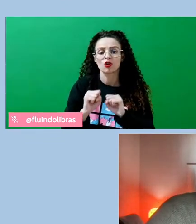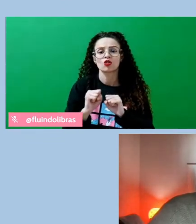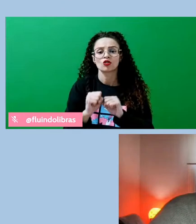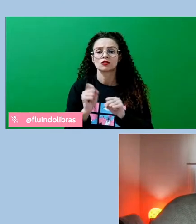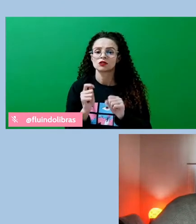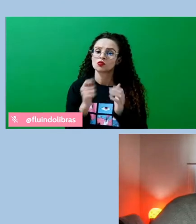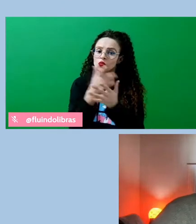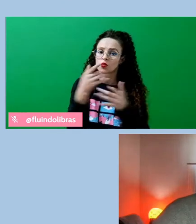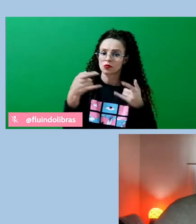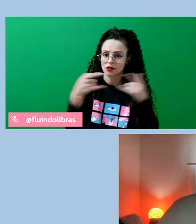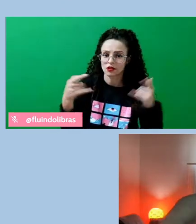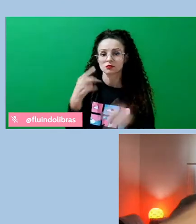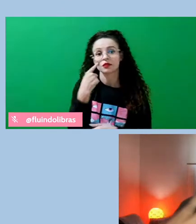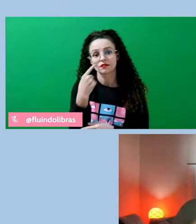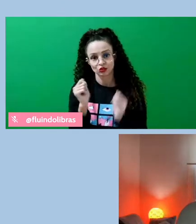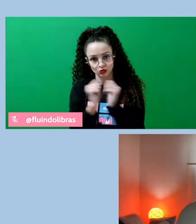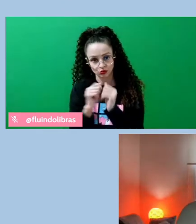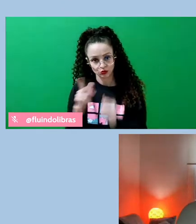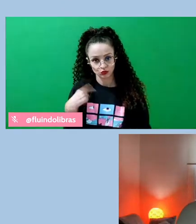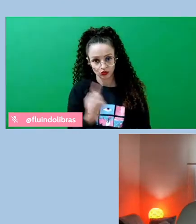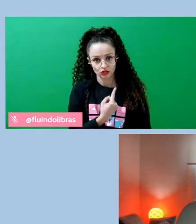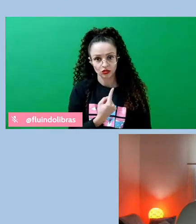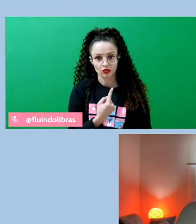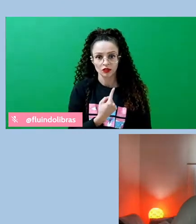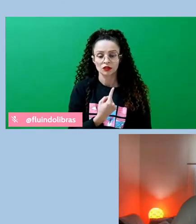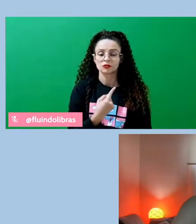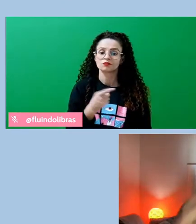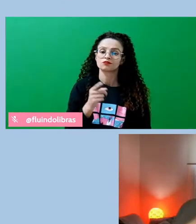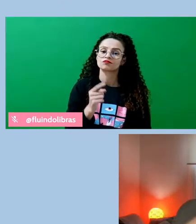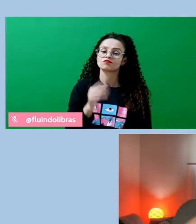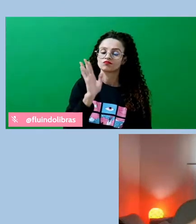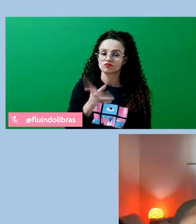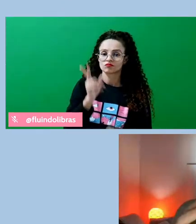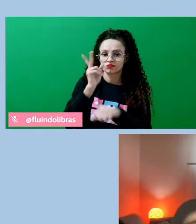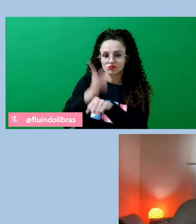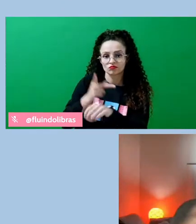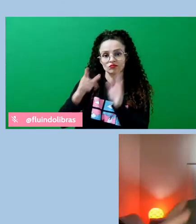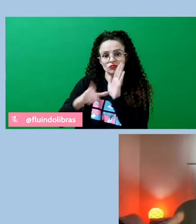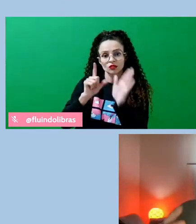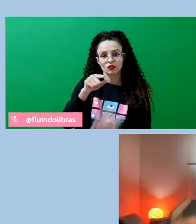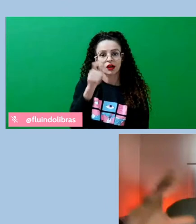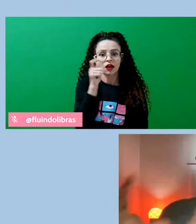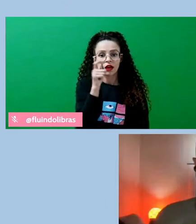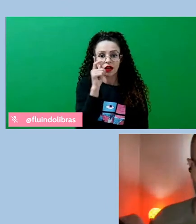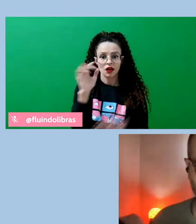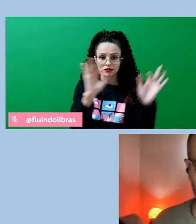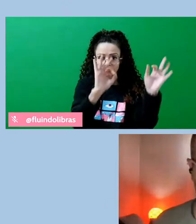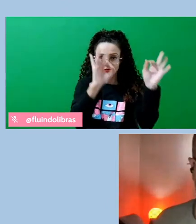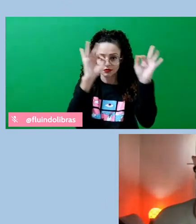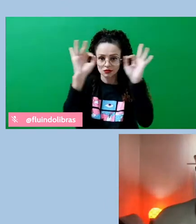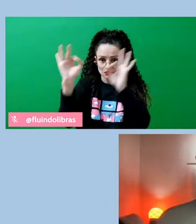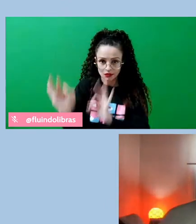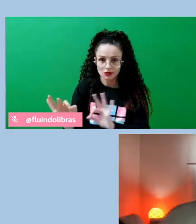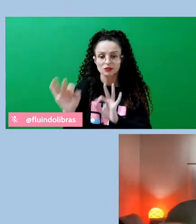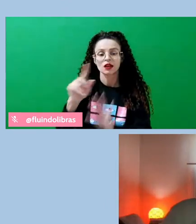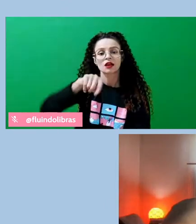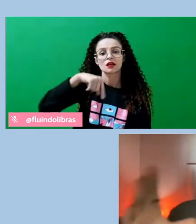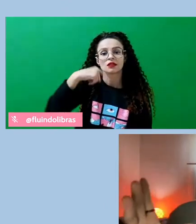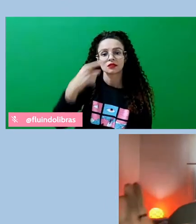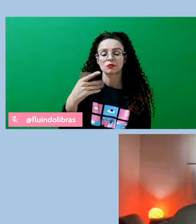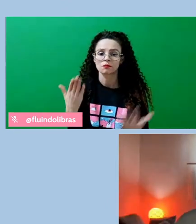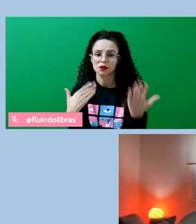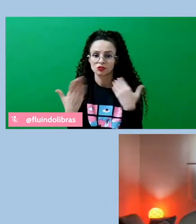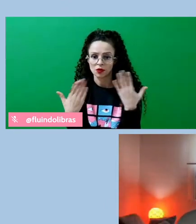ver junto com a gente. Então é isso, né? É uma experiência pré-gravada, vocês assistem um ao vivo e na sequência a gente tem